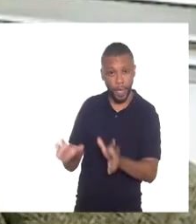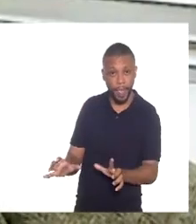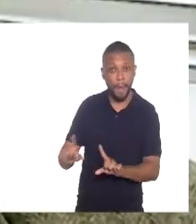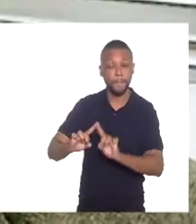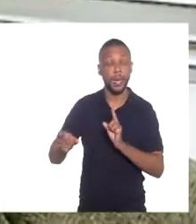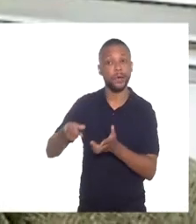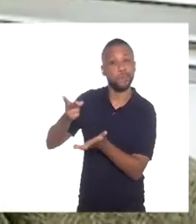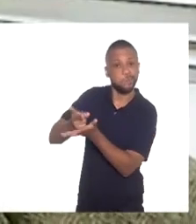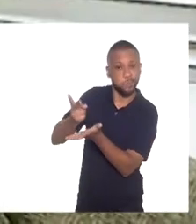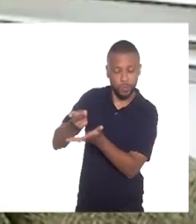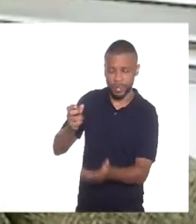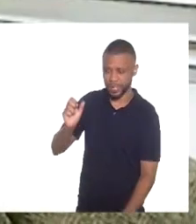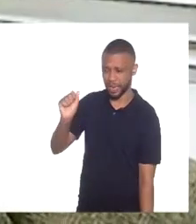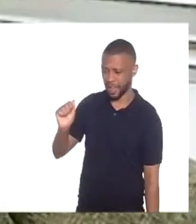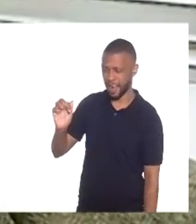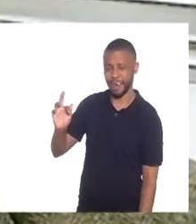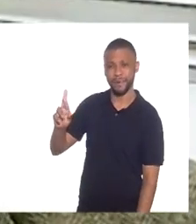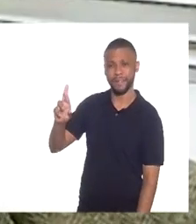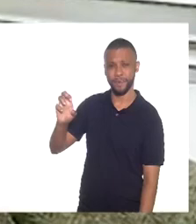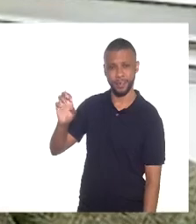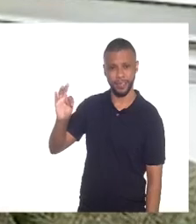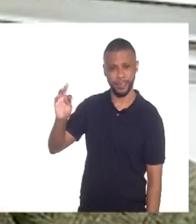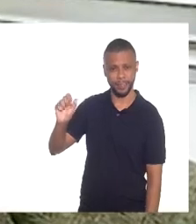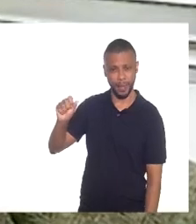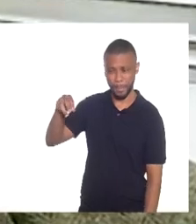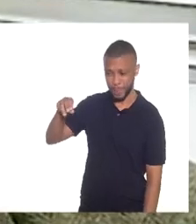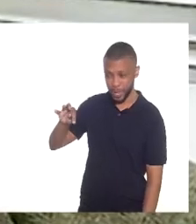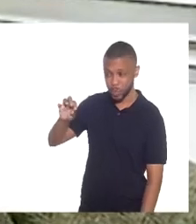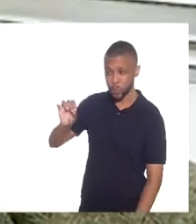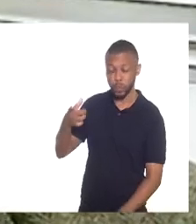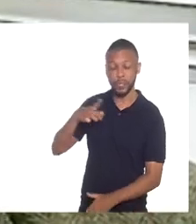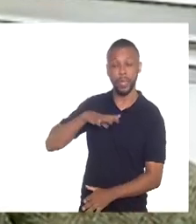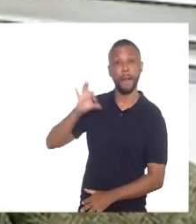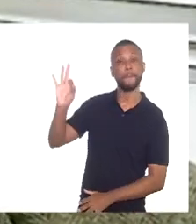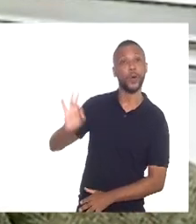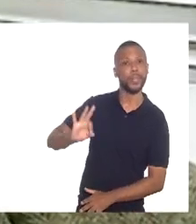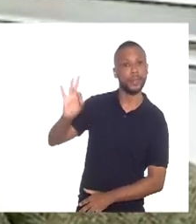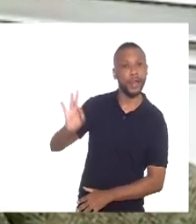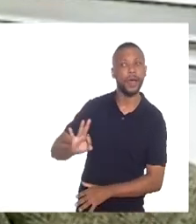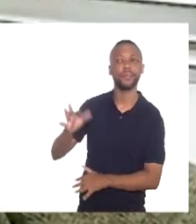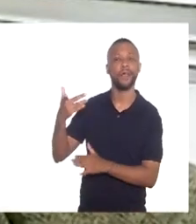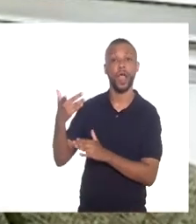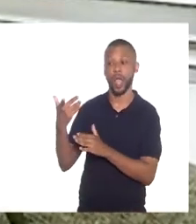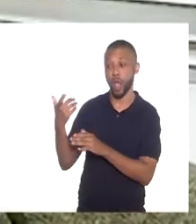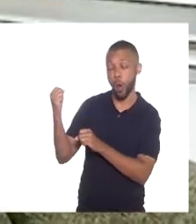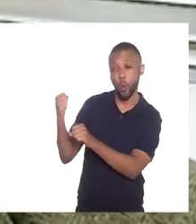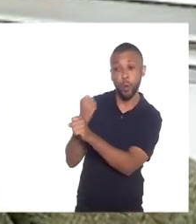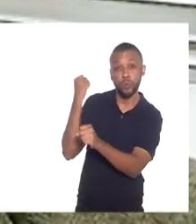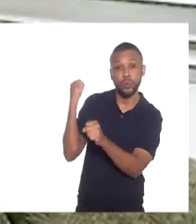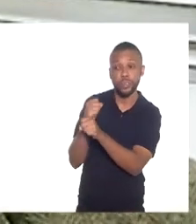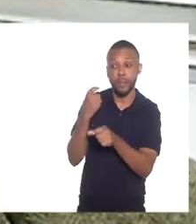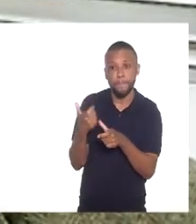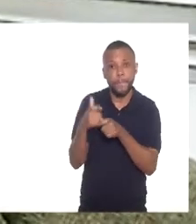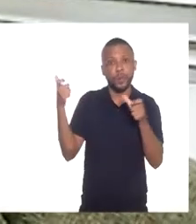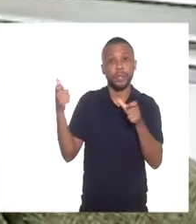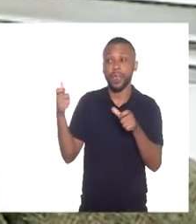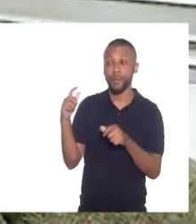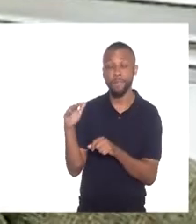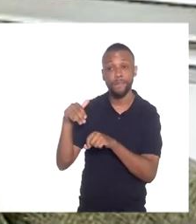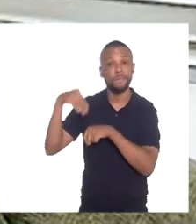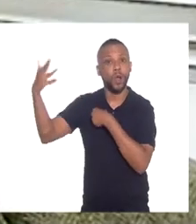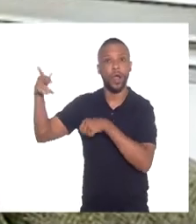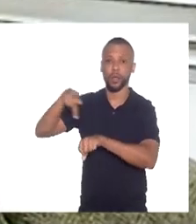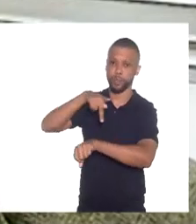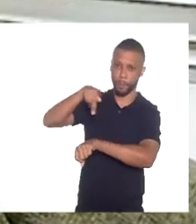afrentamento, mesmo que ela tivesse sido construída grande parte no exterior, uma parte teria